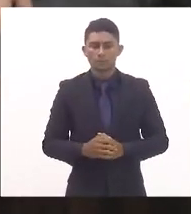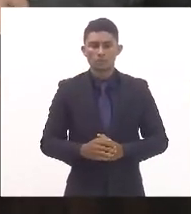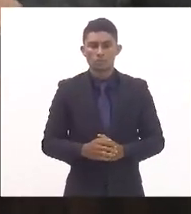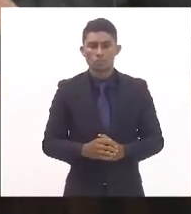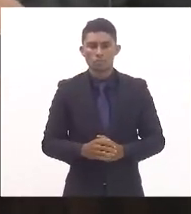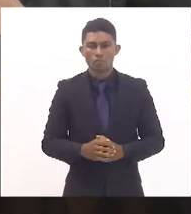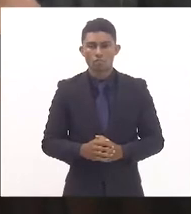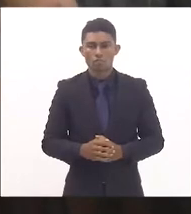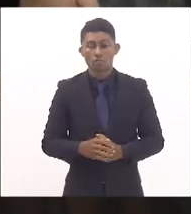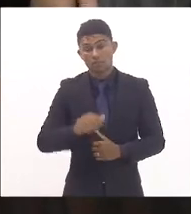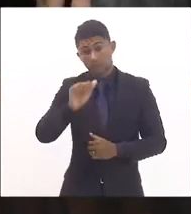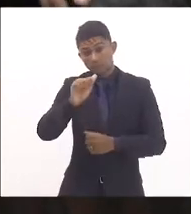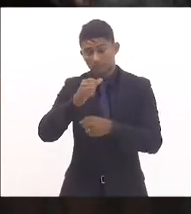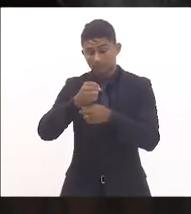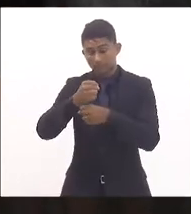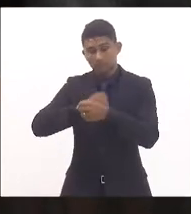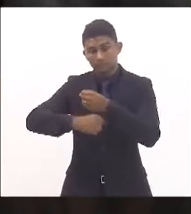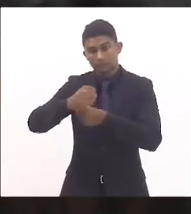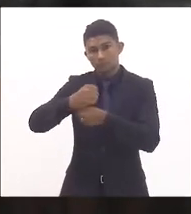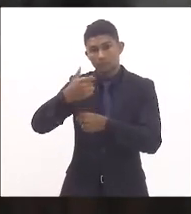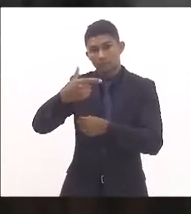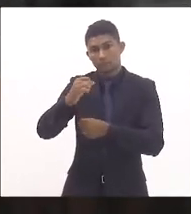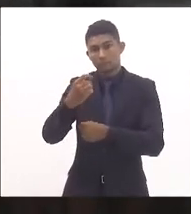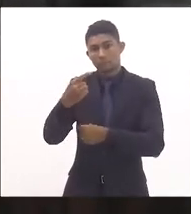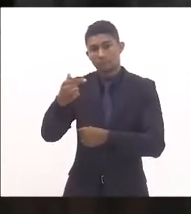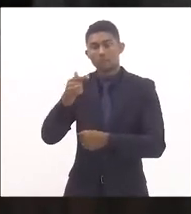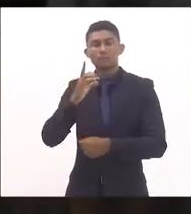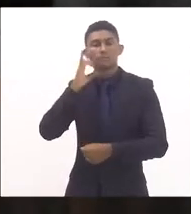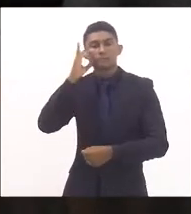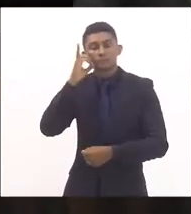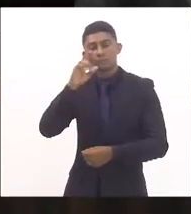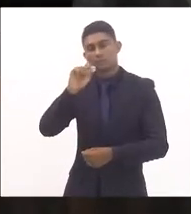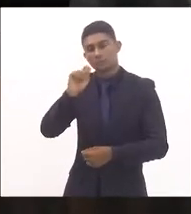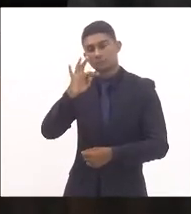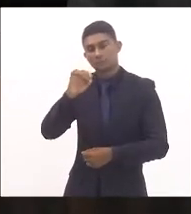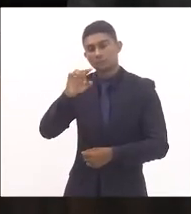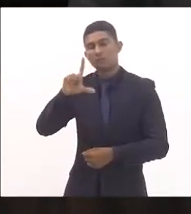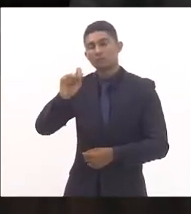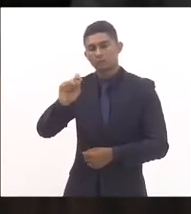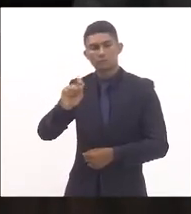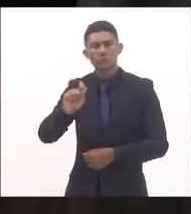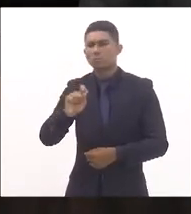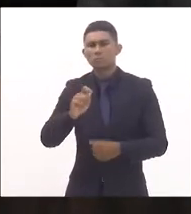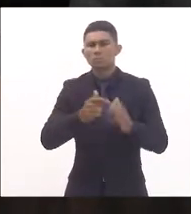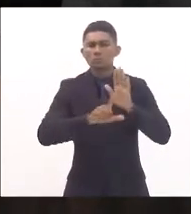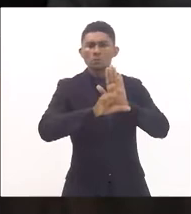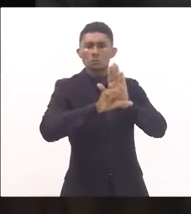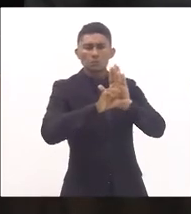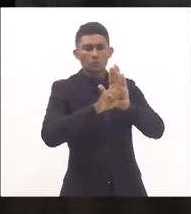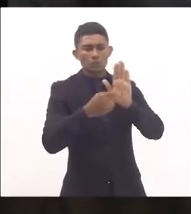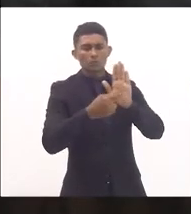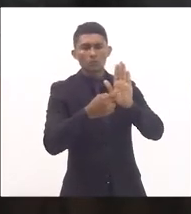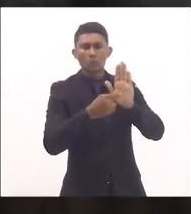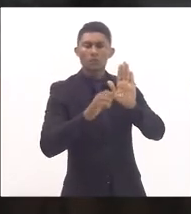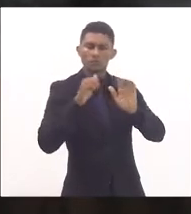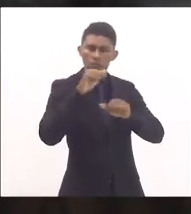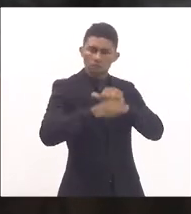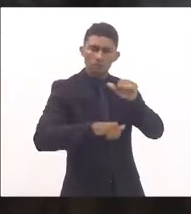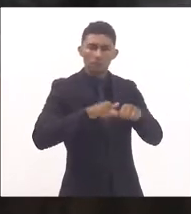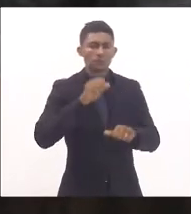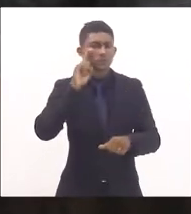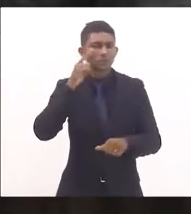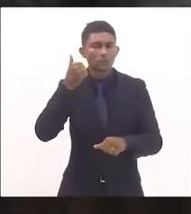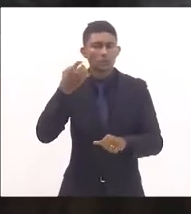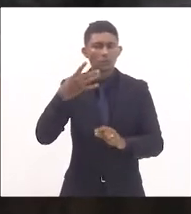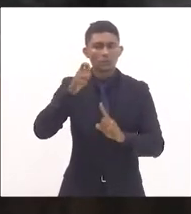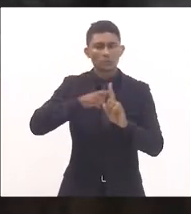Já falei lá. A de 17, autoria do deputado Átila Nunes, que altera a lei 7.354, 14 de julho de 2016,